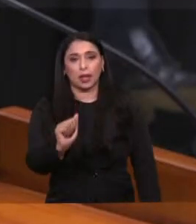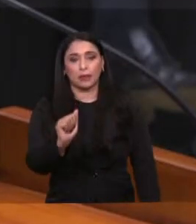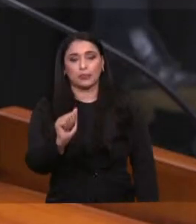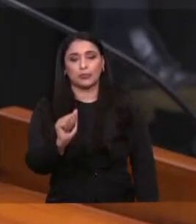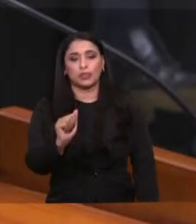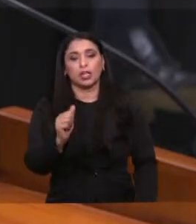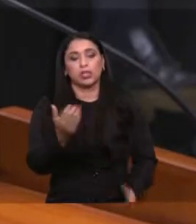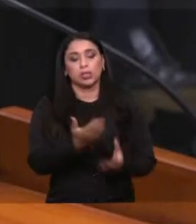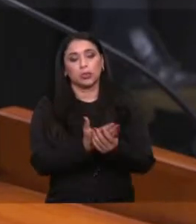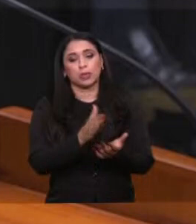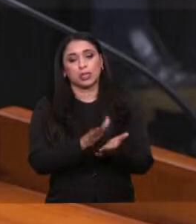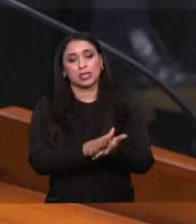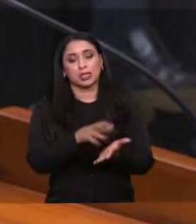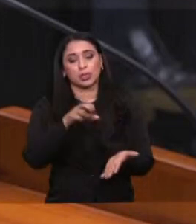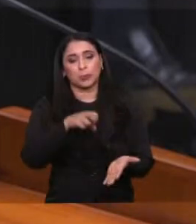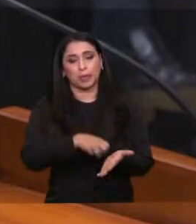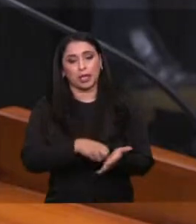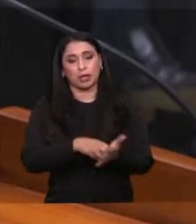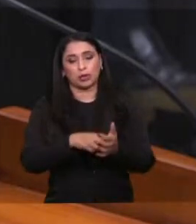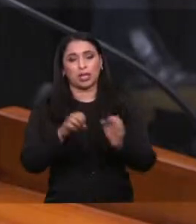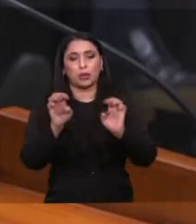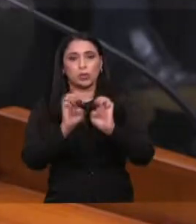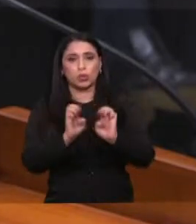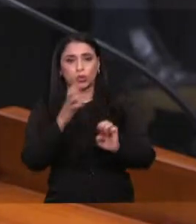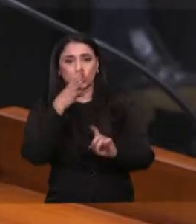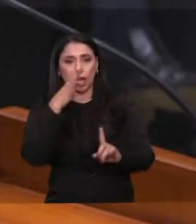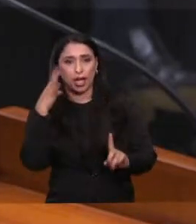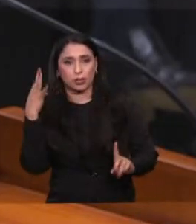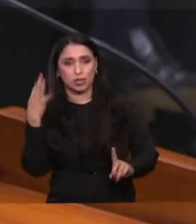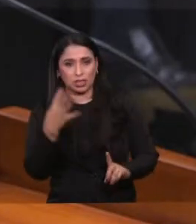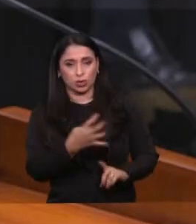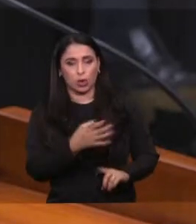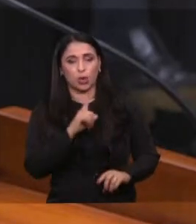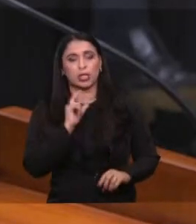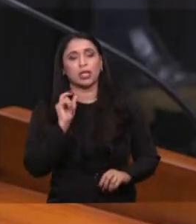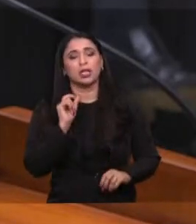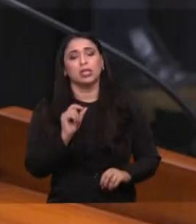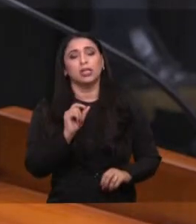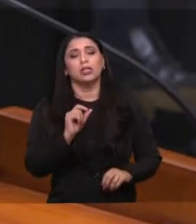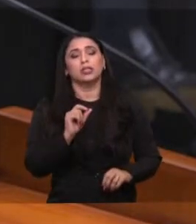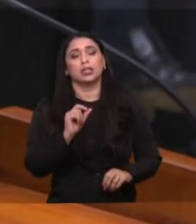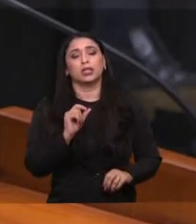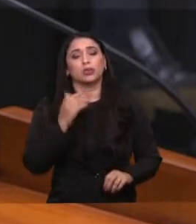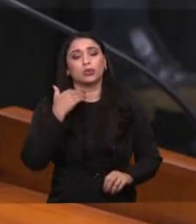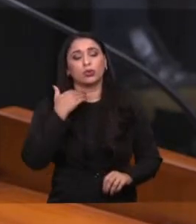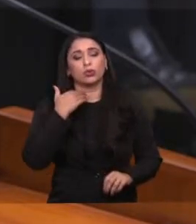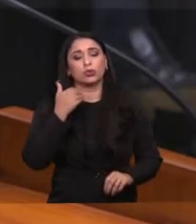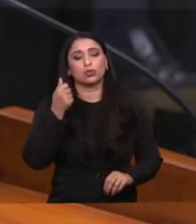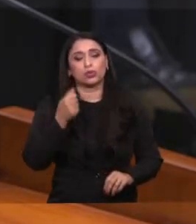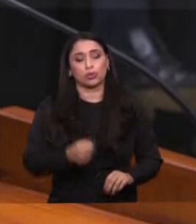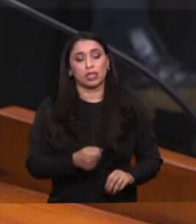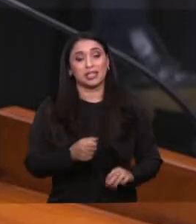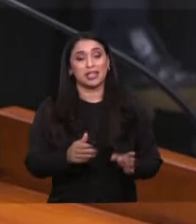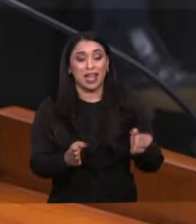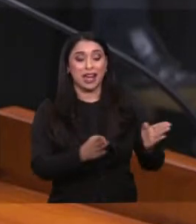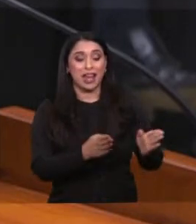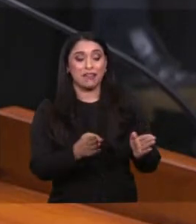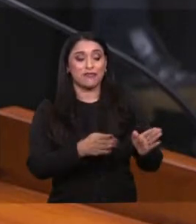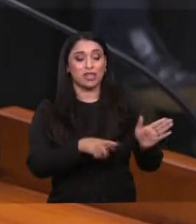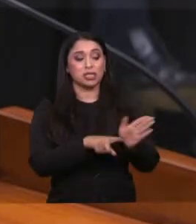seguinte: o processo penal terá estrutura acusatória vedada à iniciativa do juiz na fase da